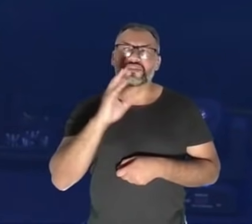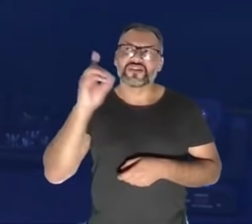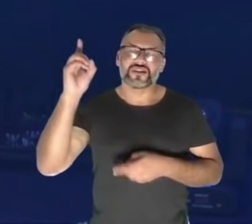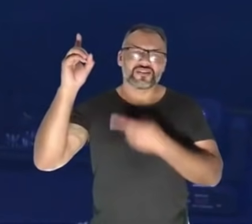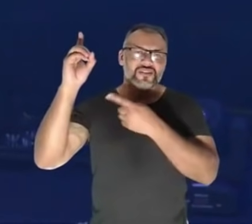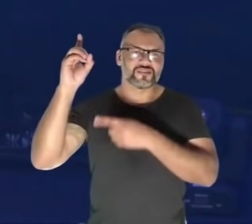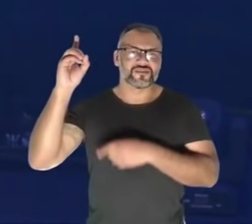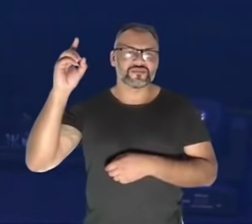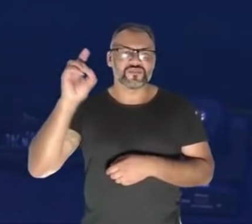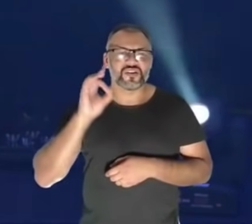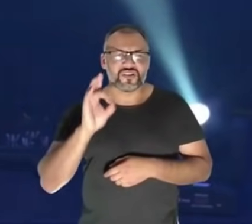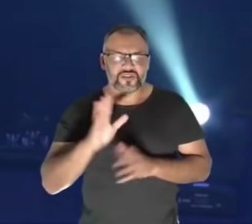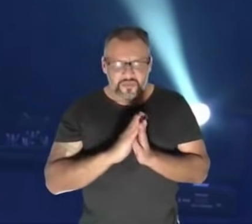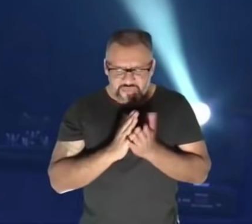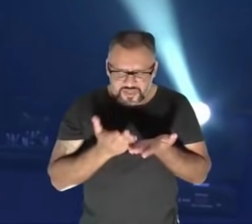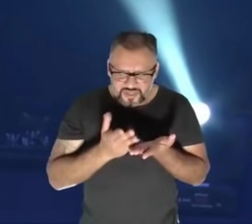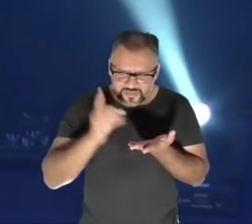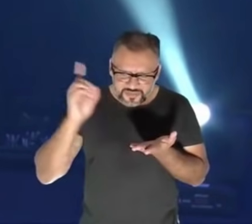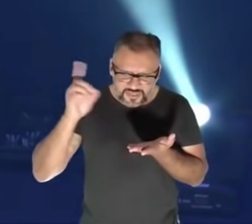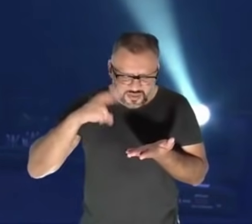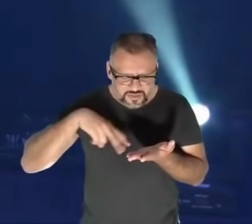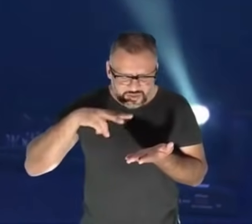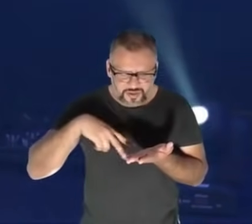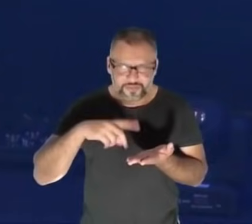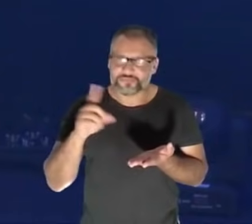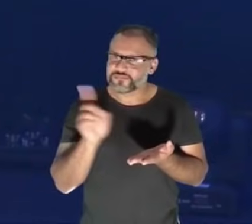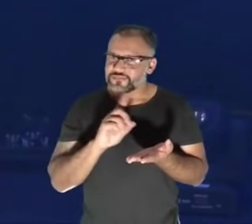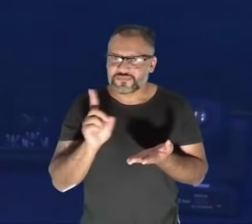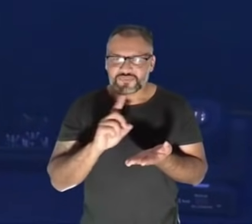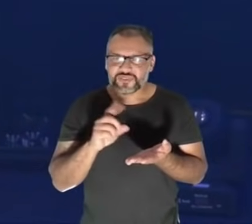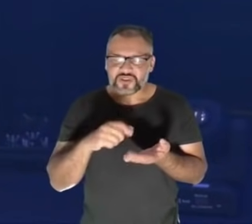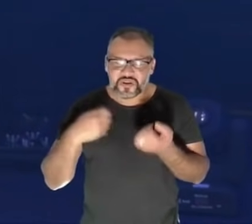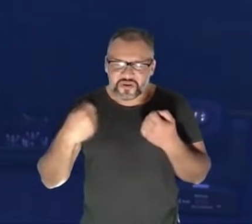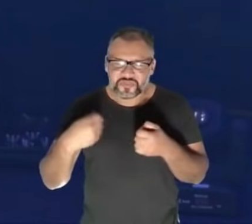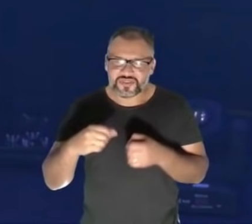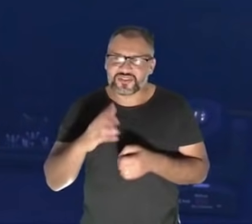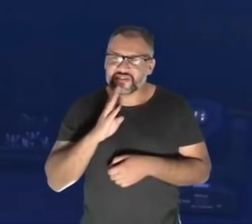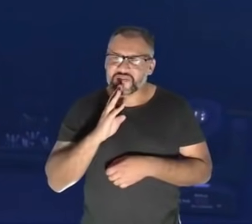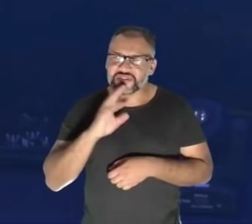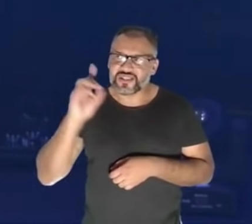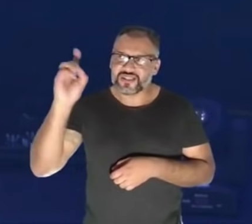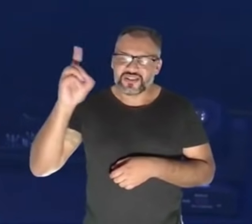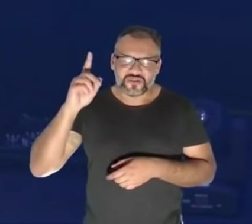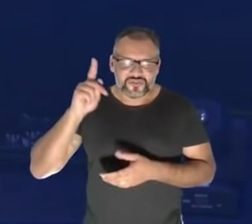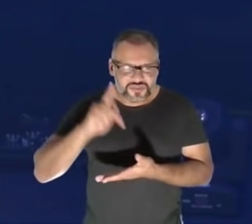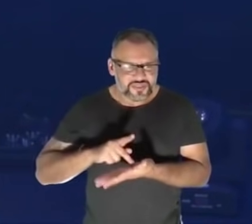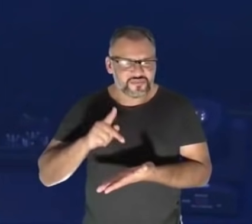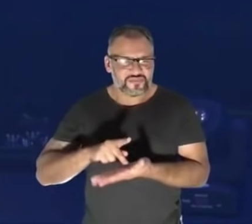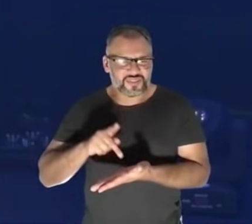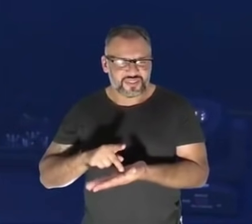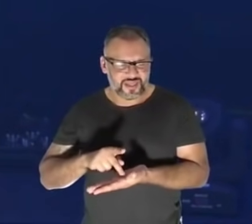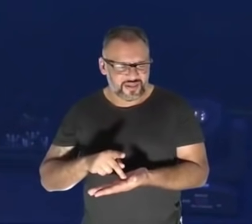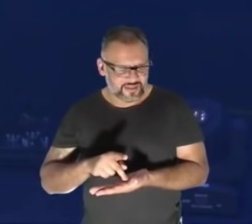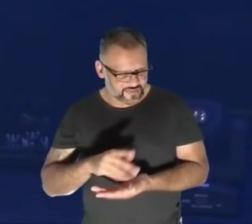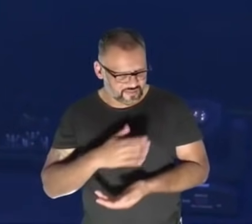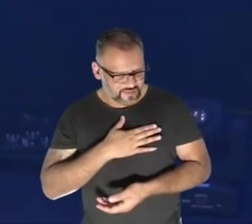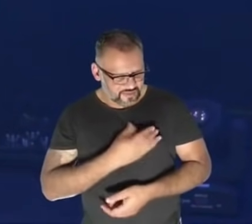das páginas da Bíblia e a gente precisa mas a gente tem que abrir a porta